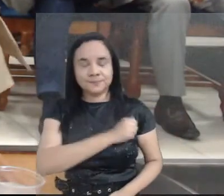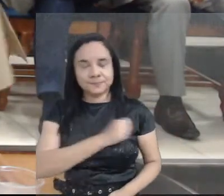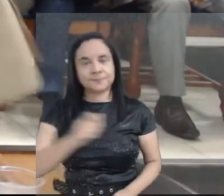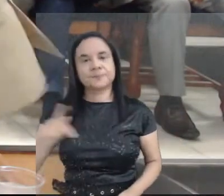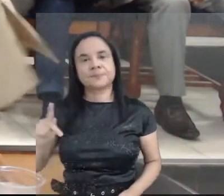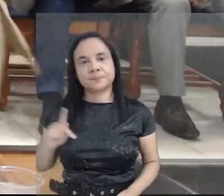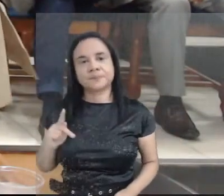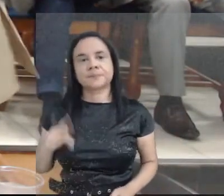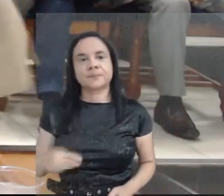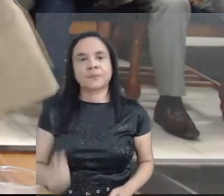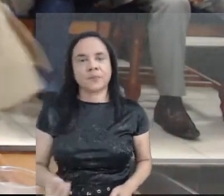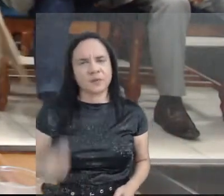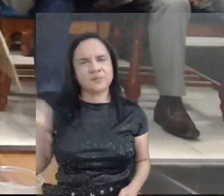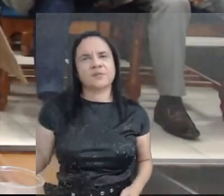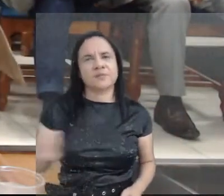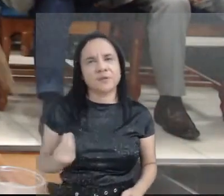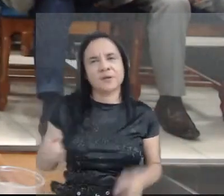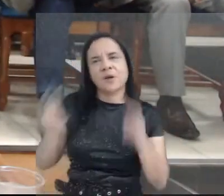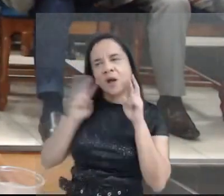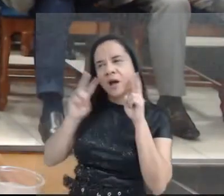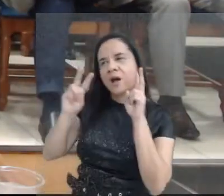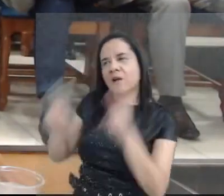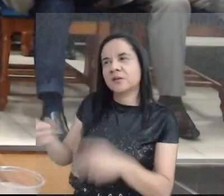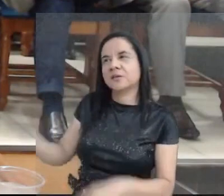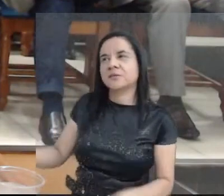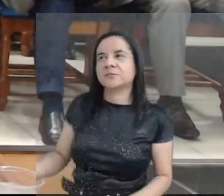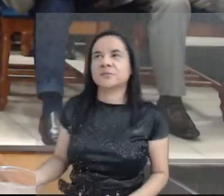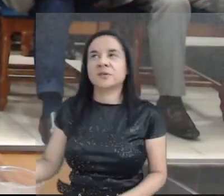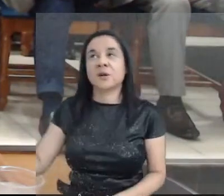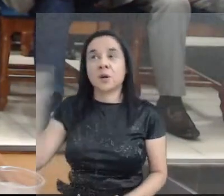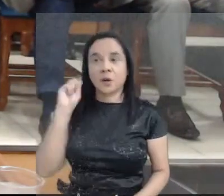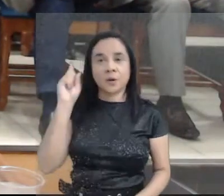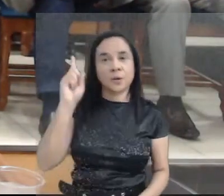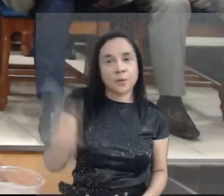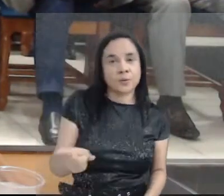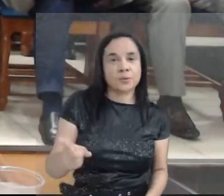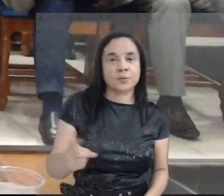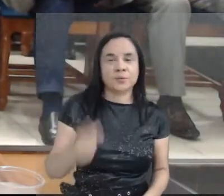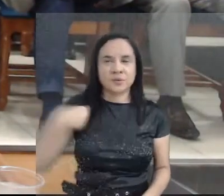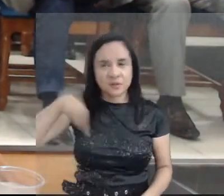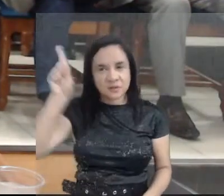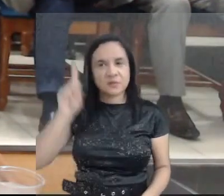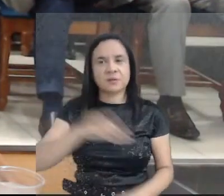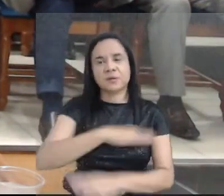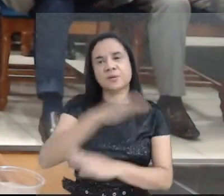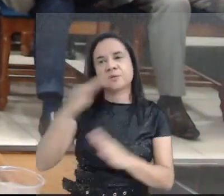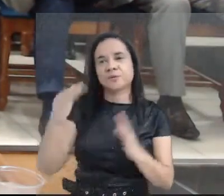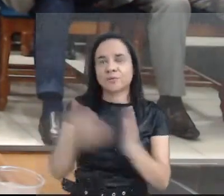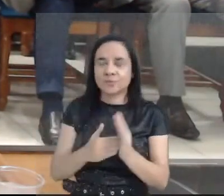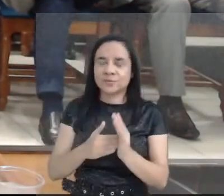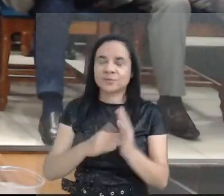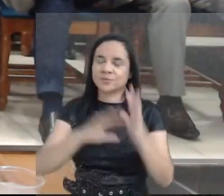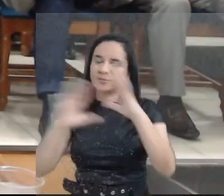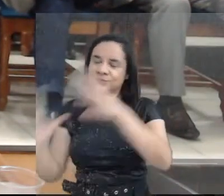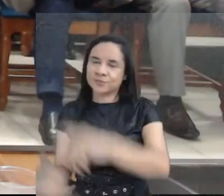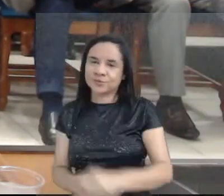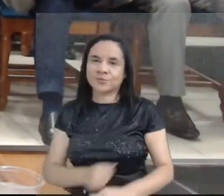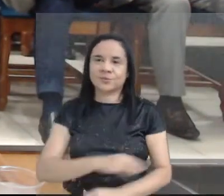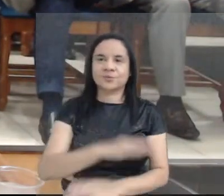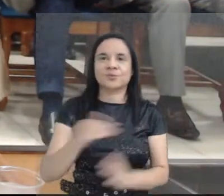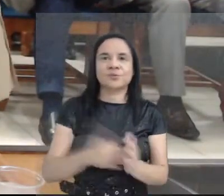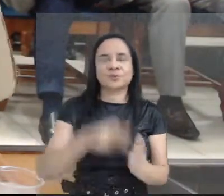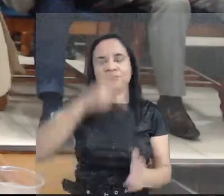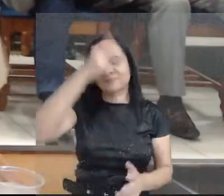viveram, viram, receberam a ordem de ir a qual todo mundo, a todas as pessoas, mas não foram, por conta do